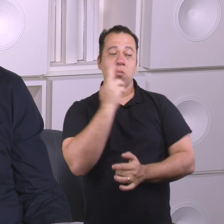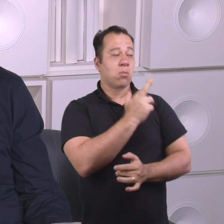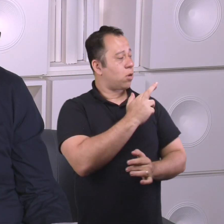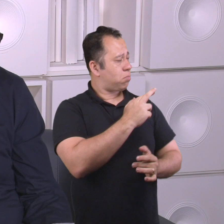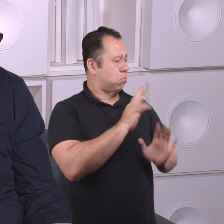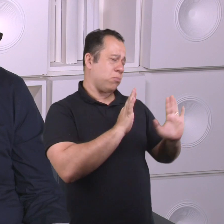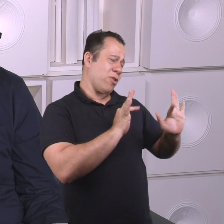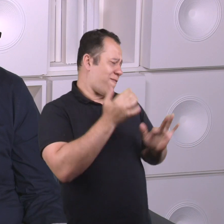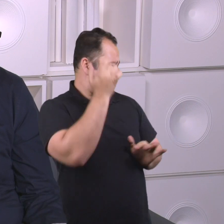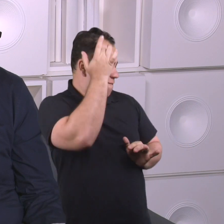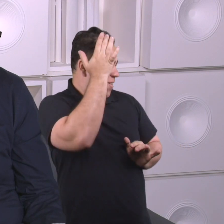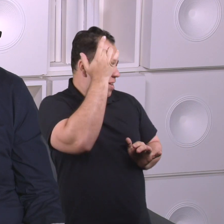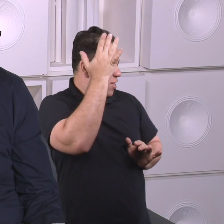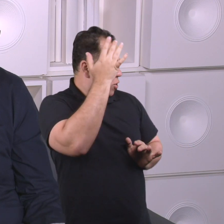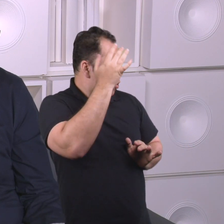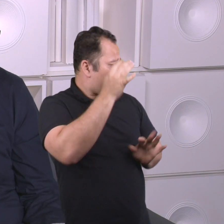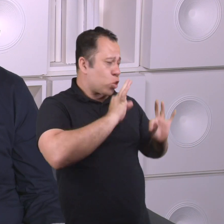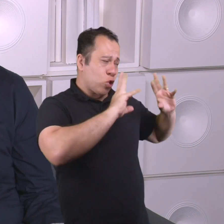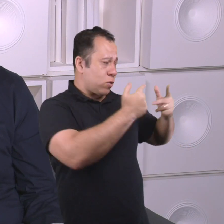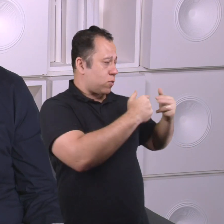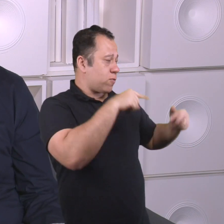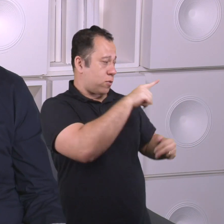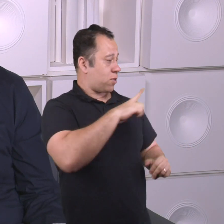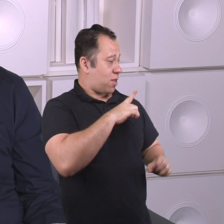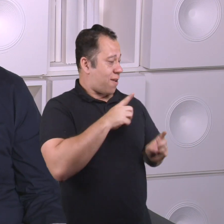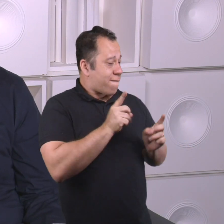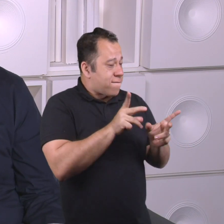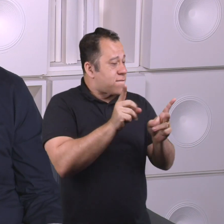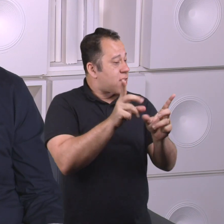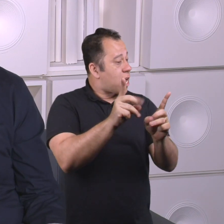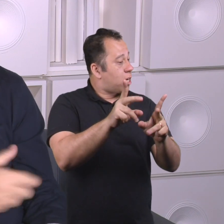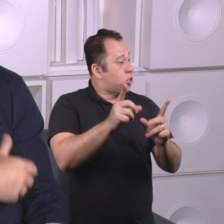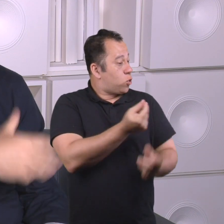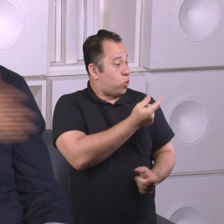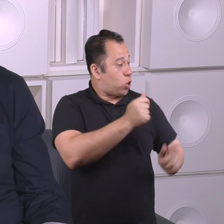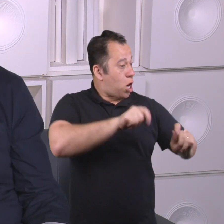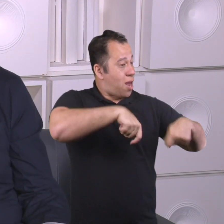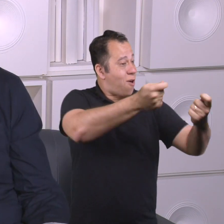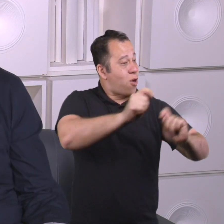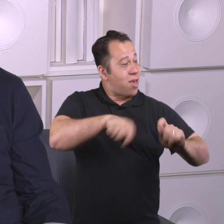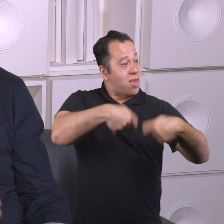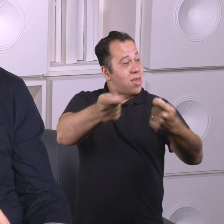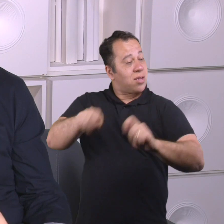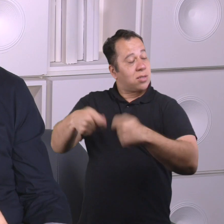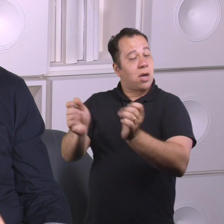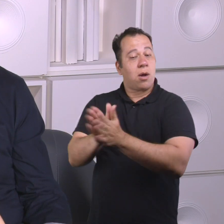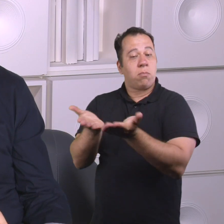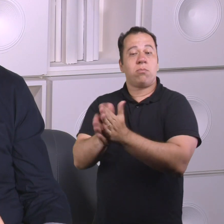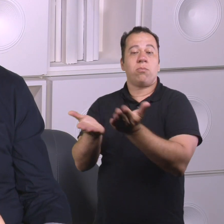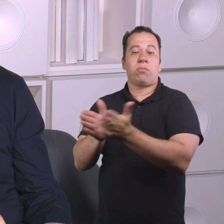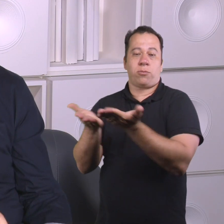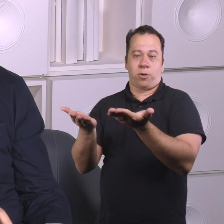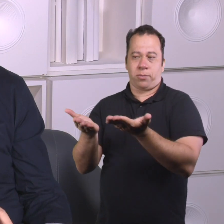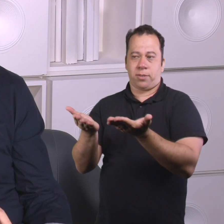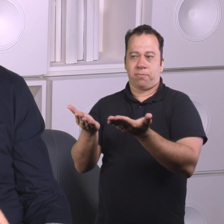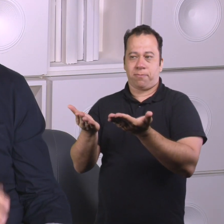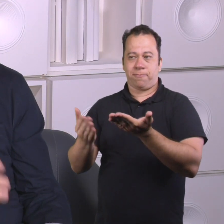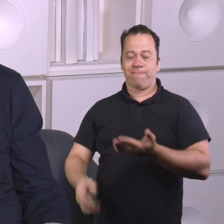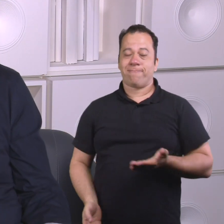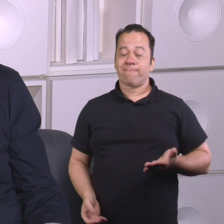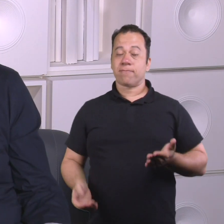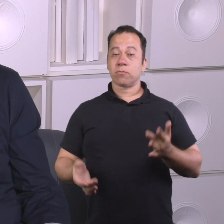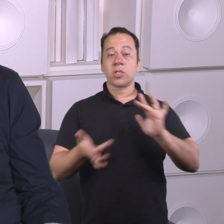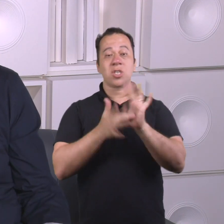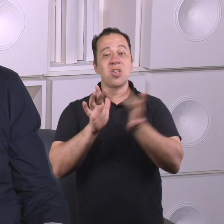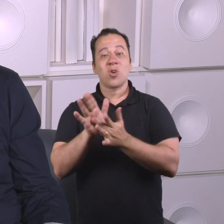Essa fala de Jesus ao jovem rico não é uma fala de Jesus a todas as pessoas. Ele não